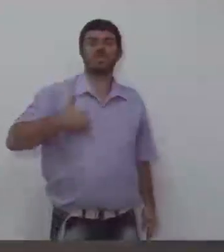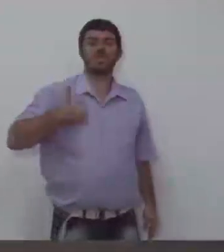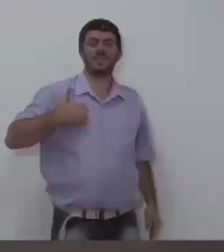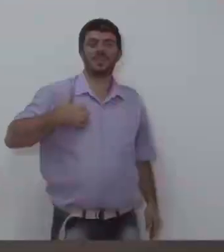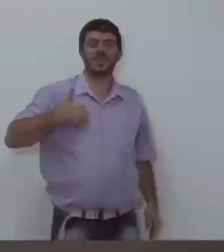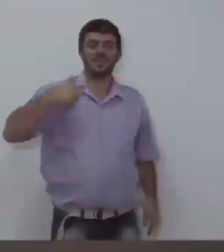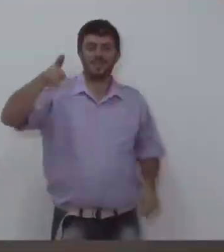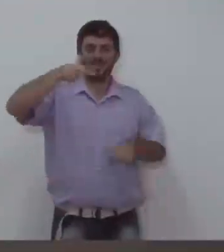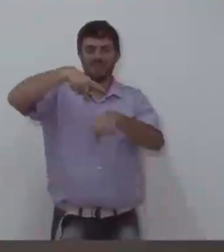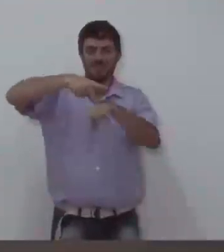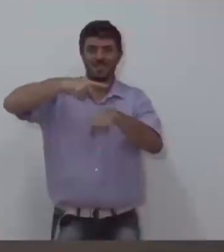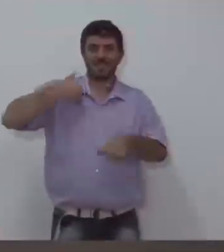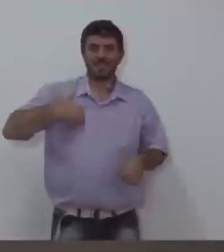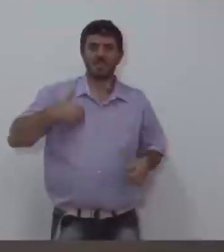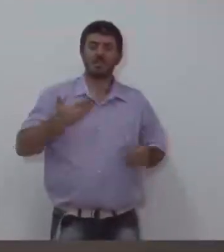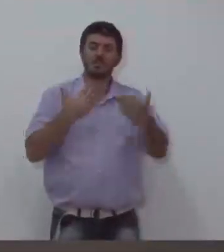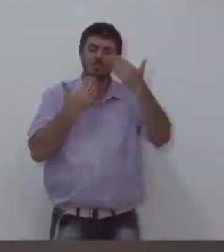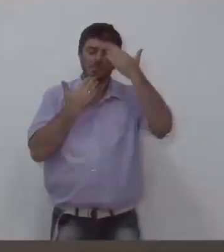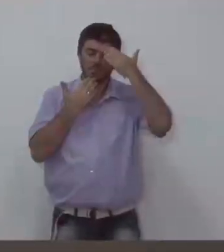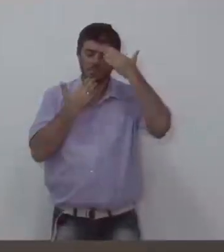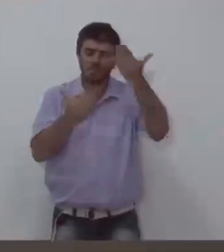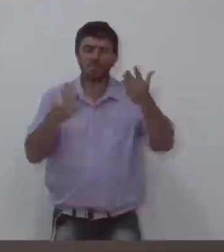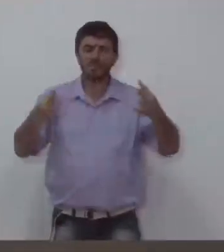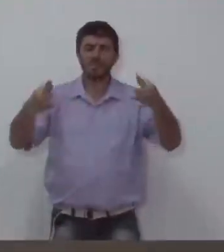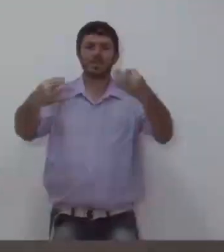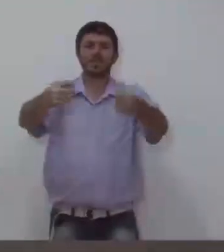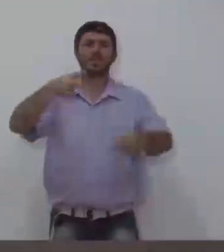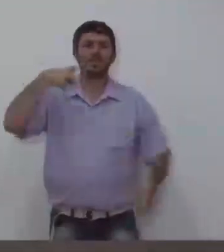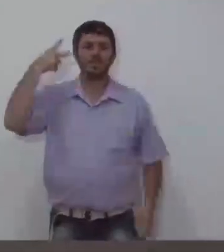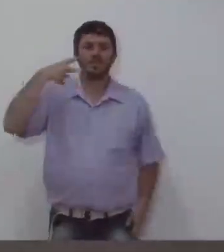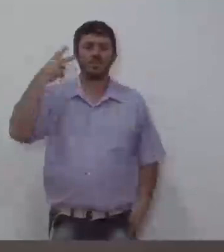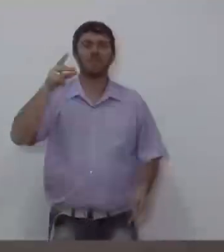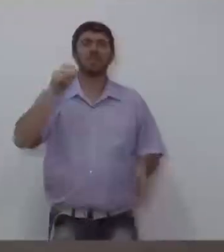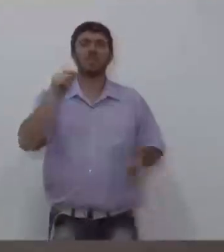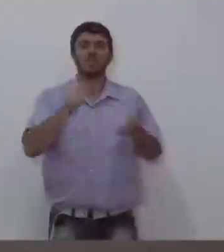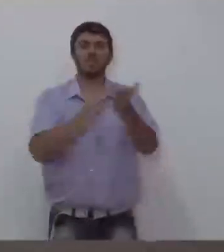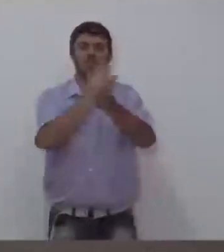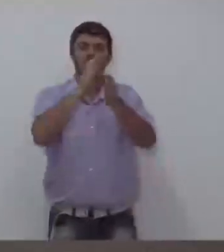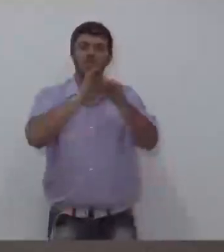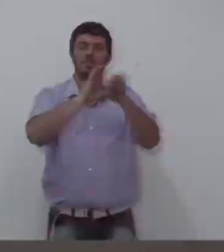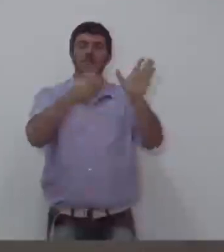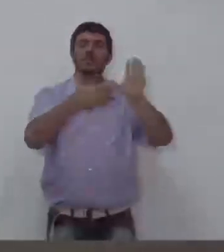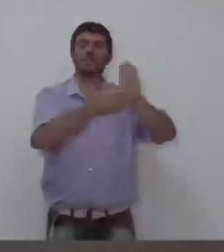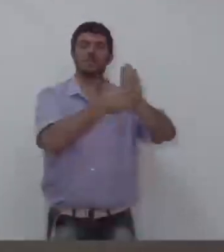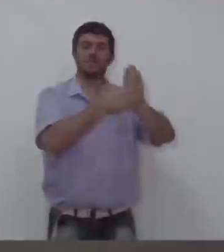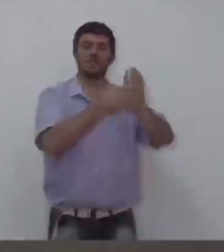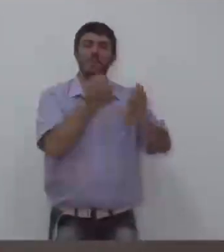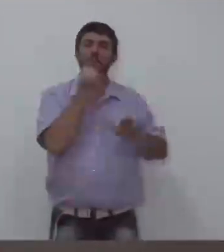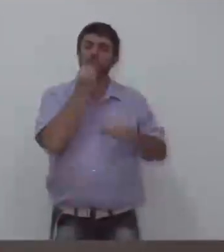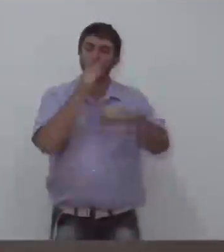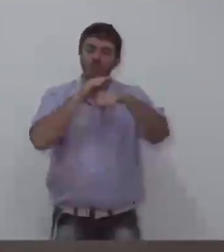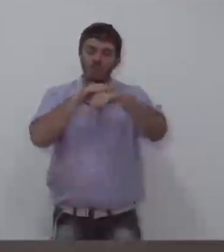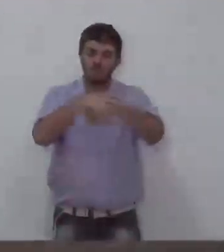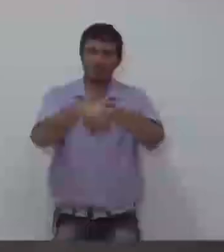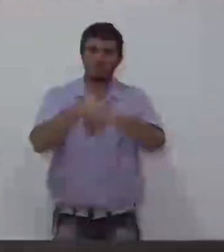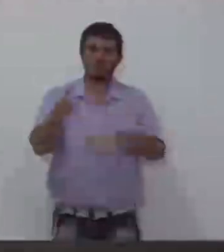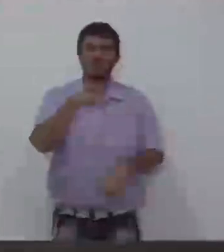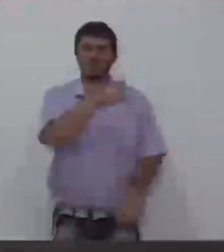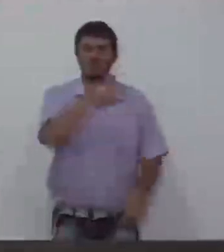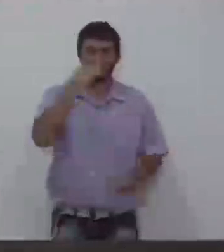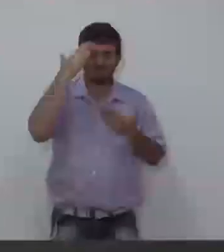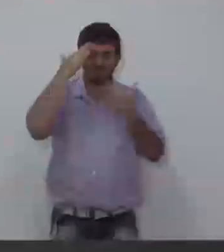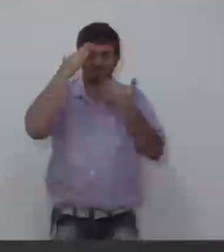quero agradecer a todos os vereadores pela aprovação da moção. Boa noite, senhor presidente. Obrigada.